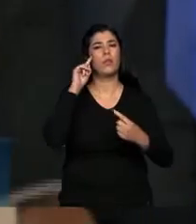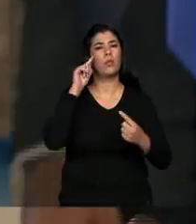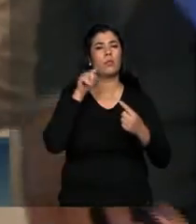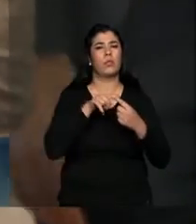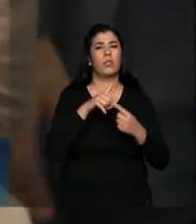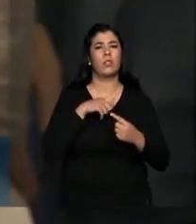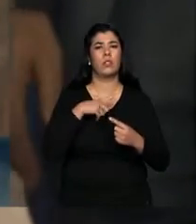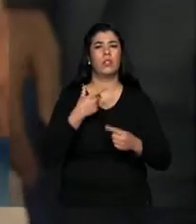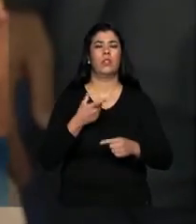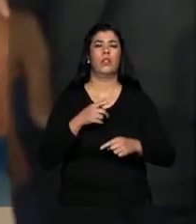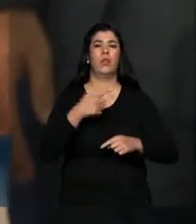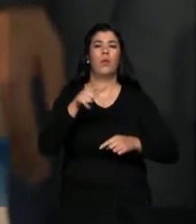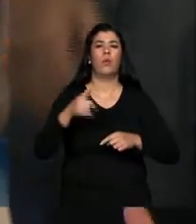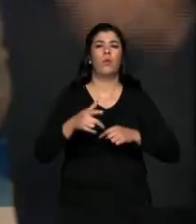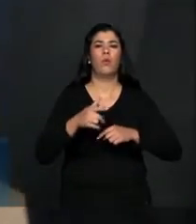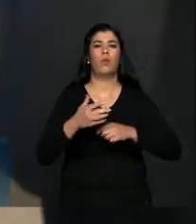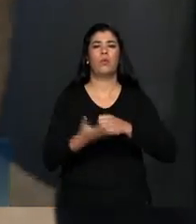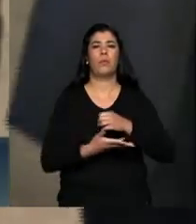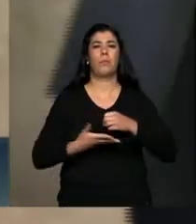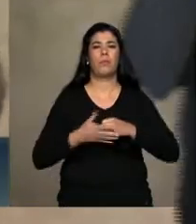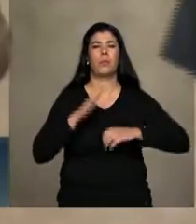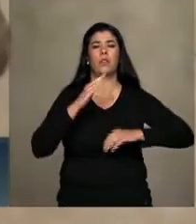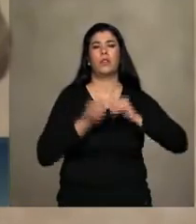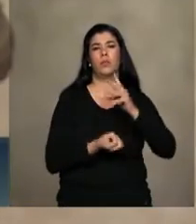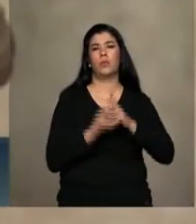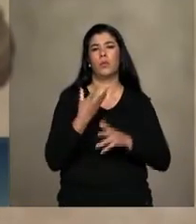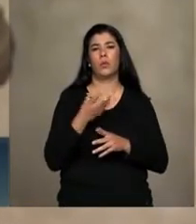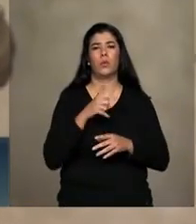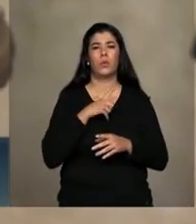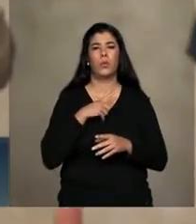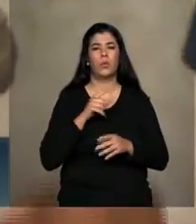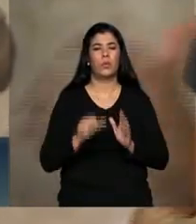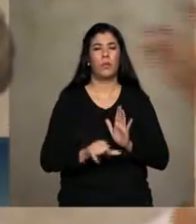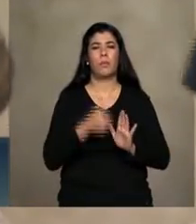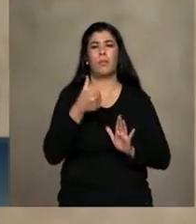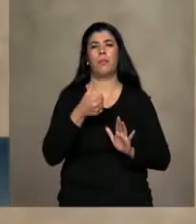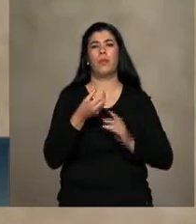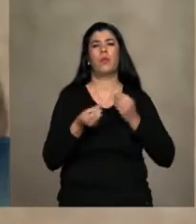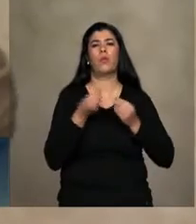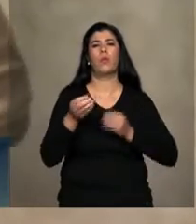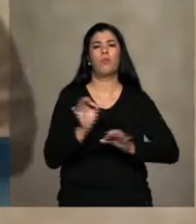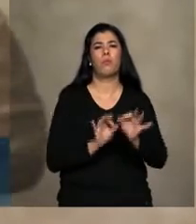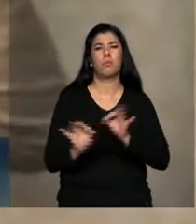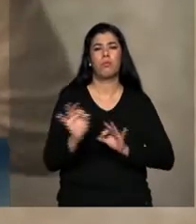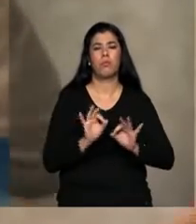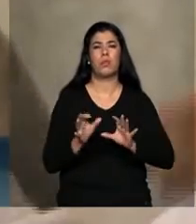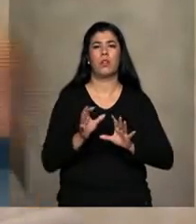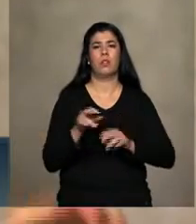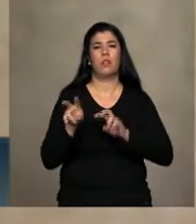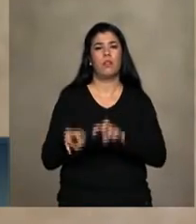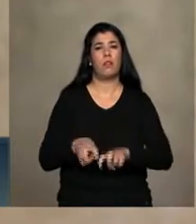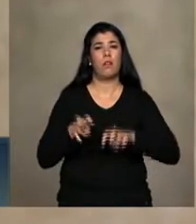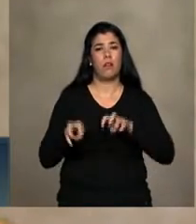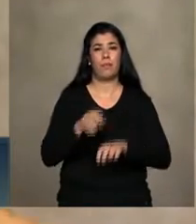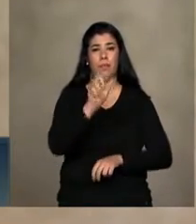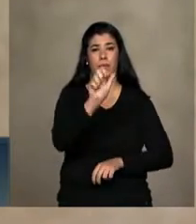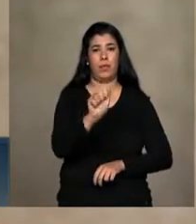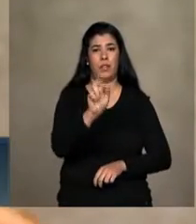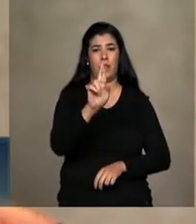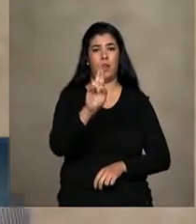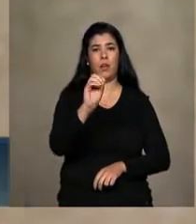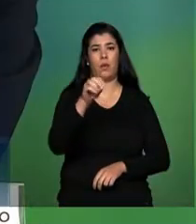produtos manufaturados. Como é que fica o agronegócio nessa situação? Quais vão ser aí os incentivos para esse